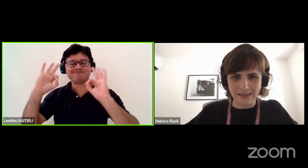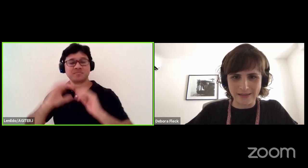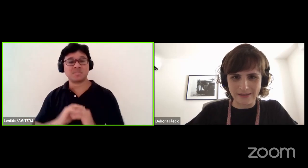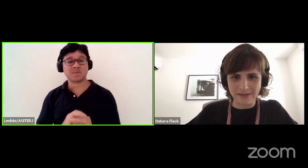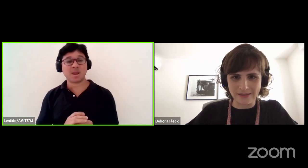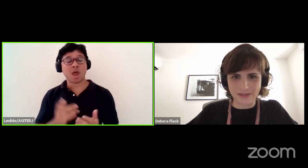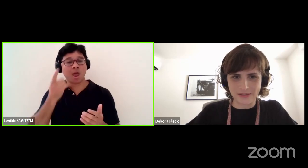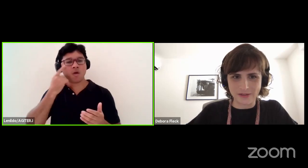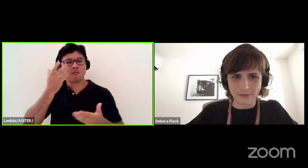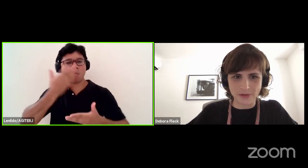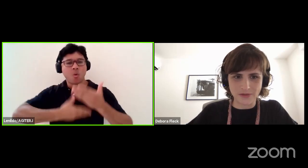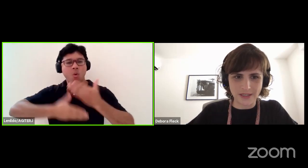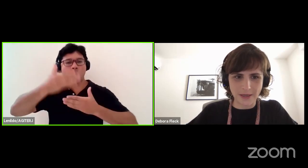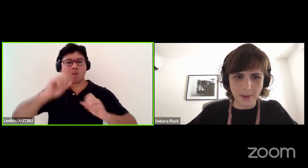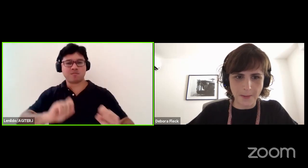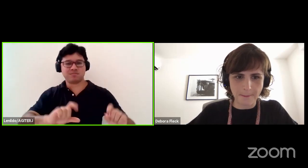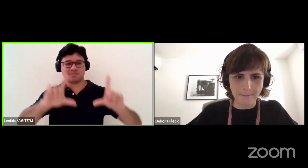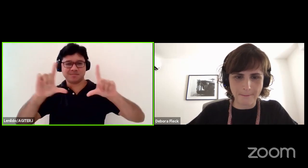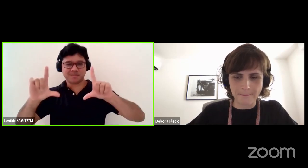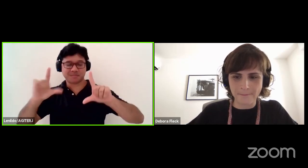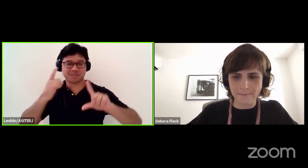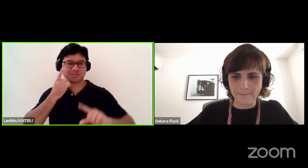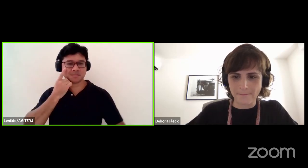minha tela, vamos ver.